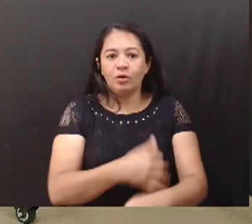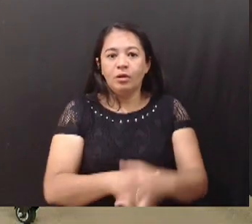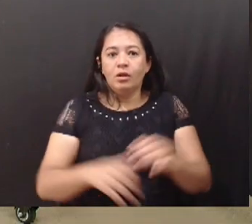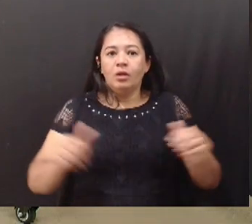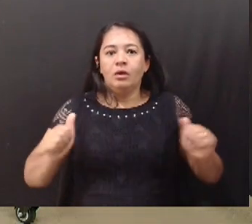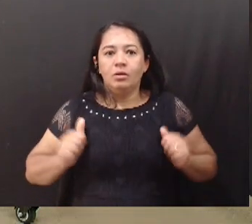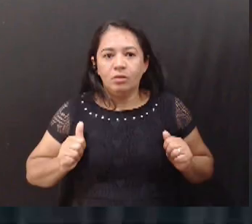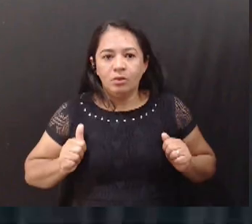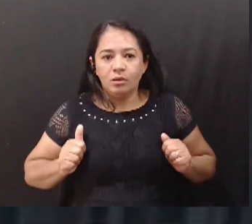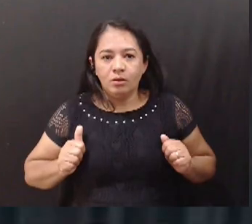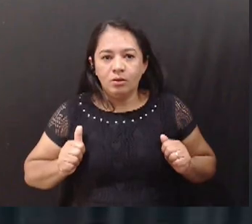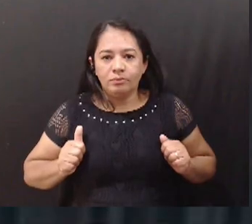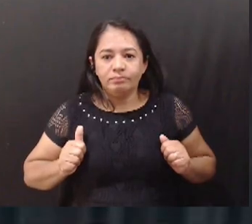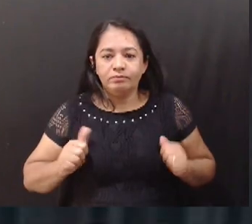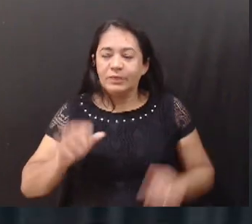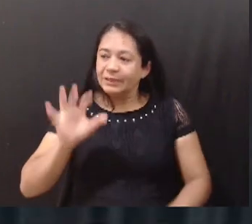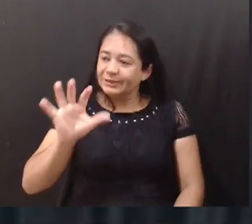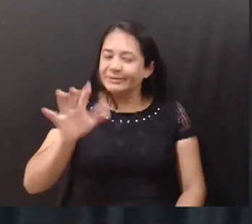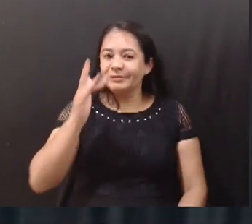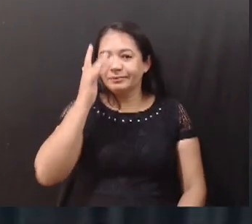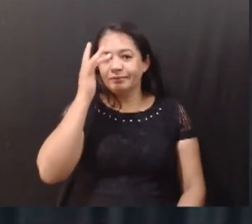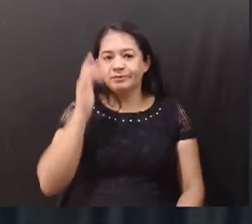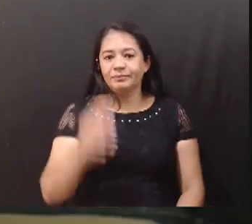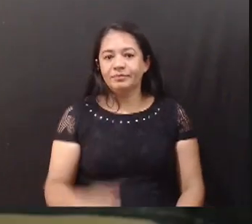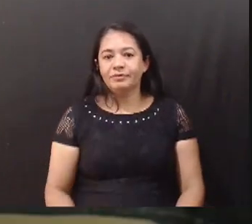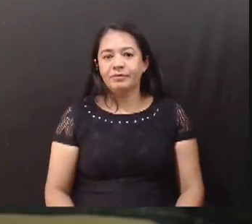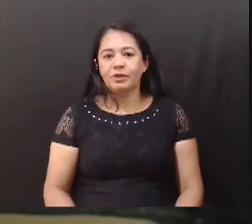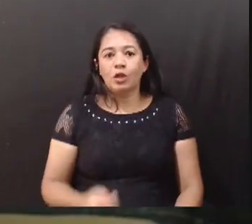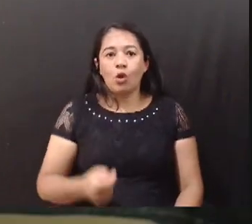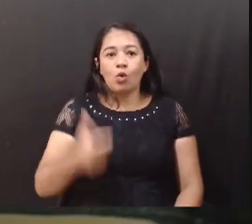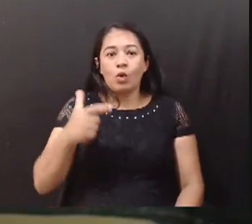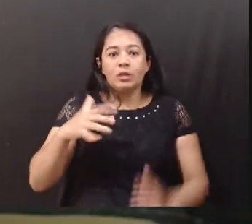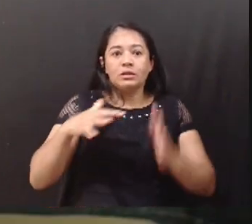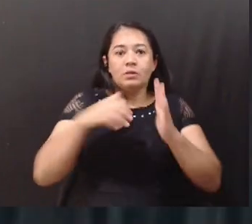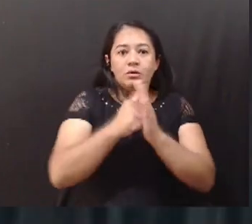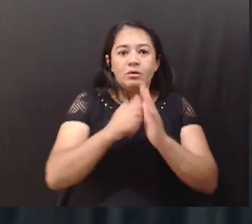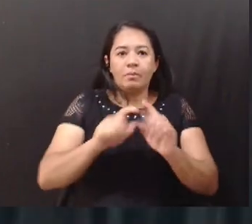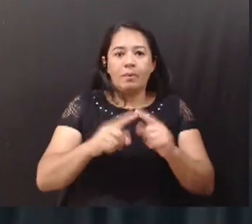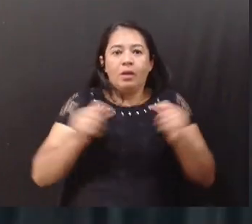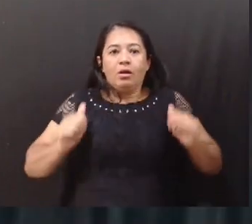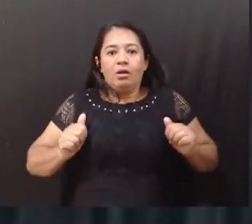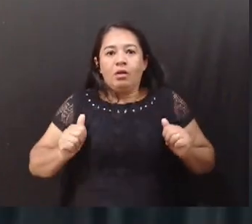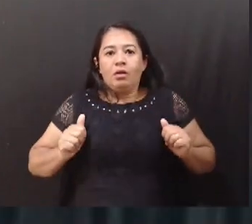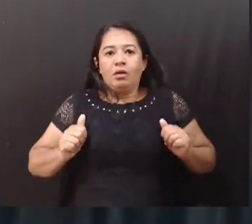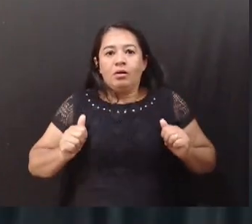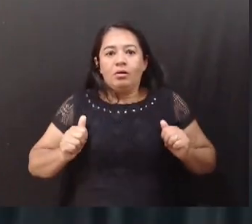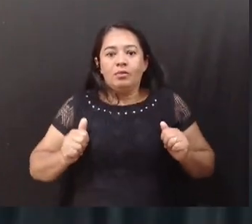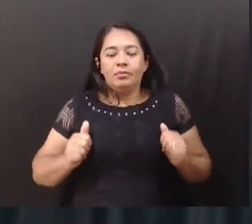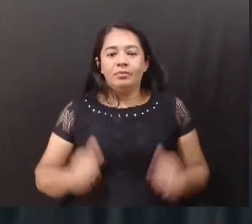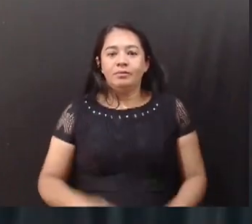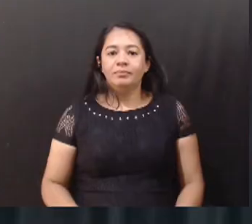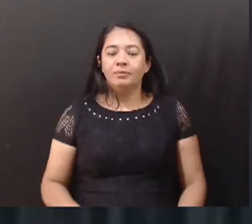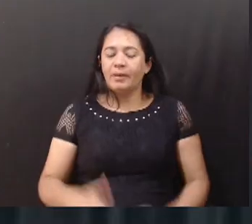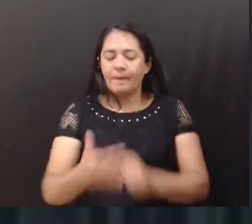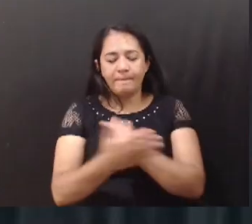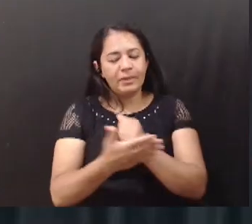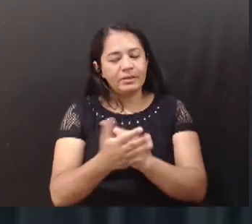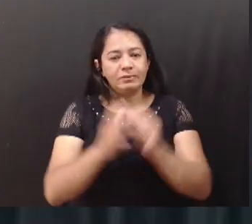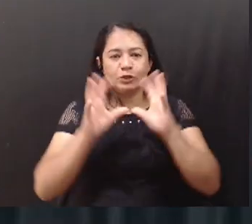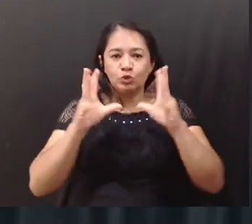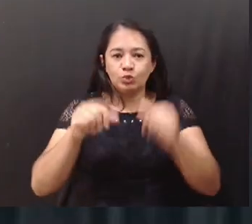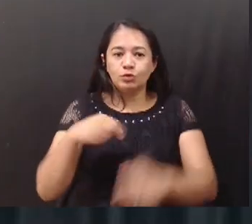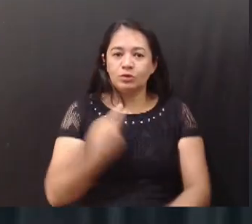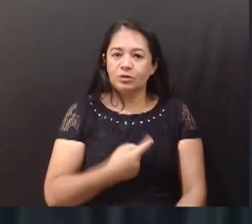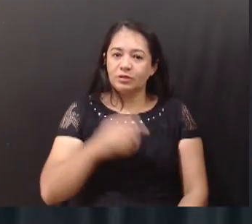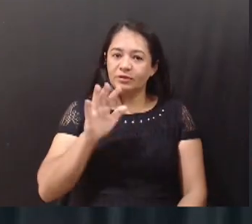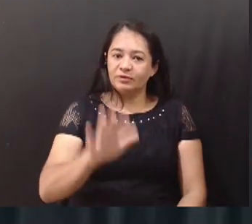congela? Exato. Eu quase fui atropelada. Não tem reação nenhuma. Esse parei. É o congelamento. Basicamente, tudo na nossa vida a gente vai